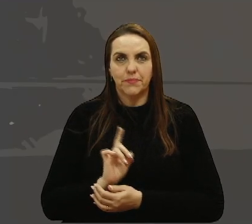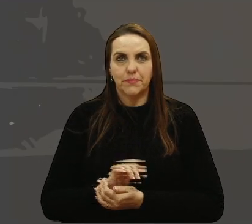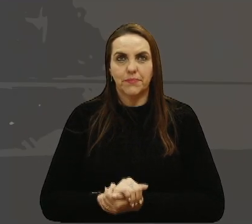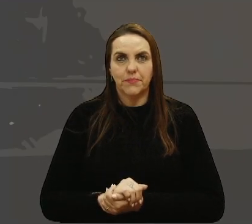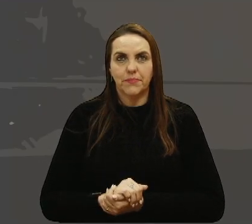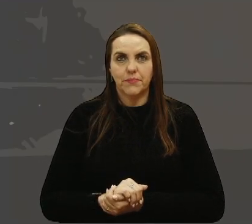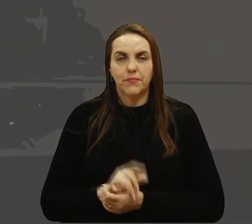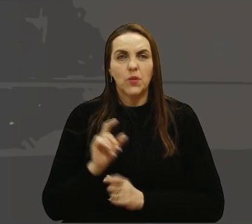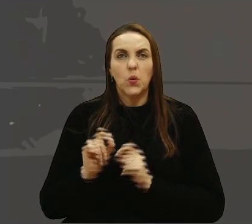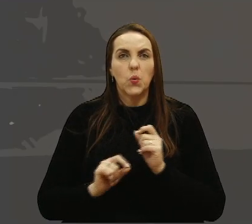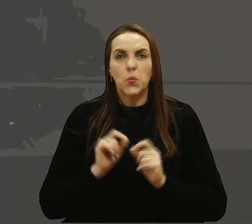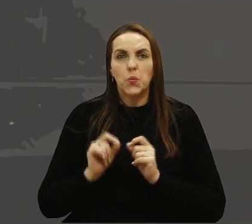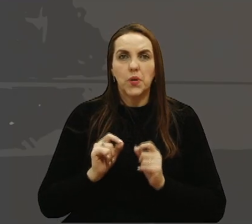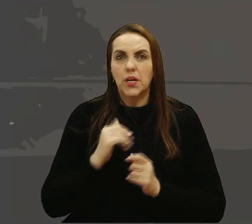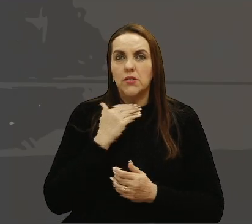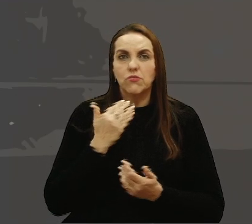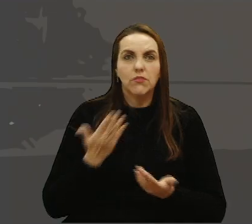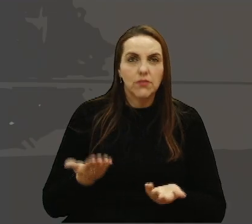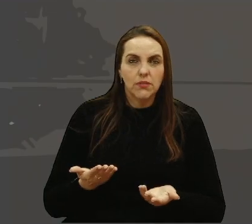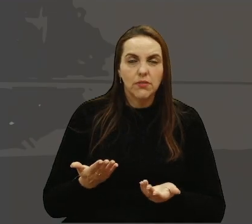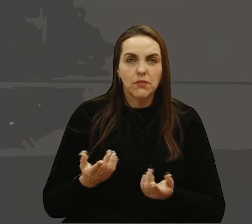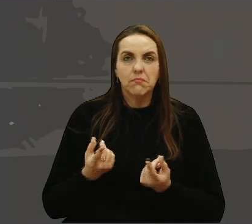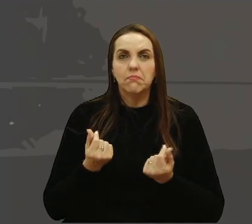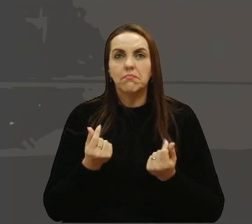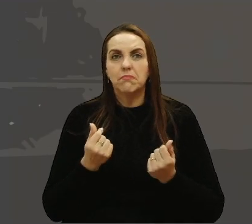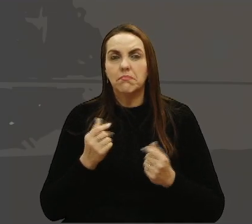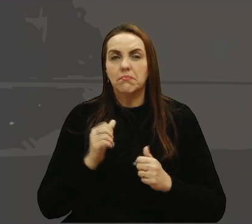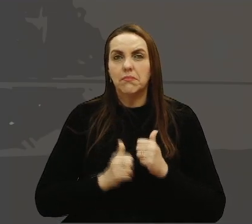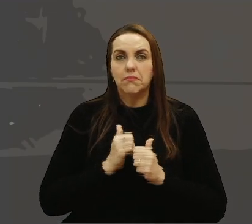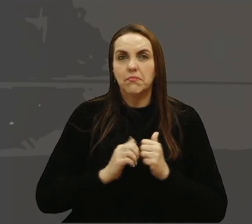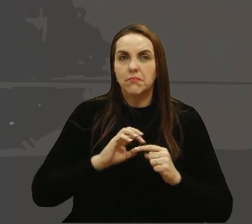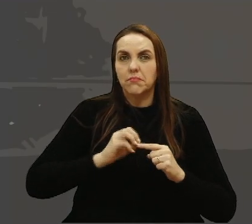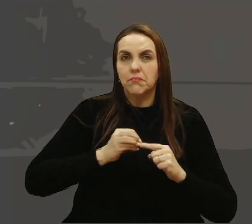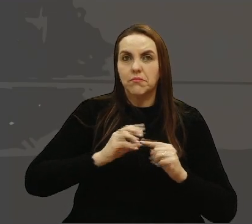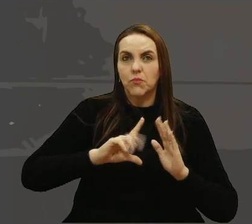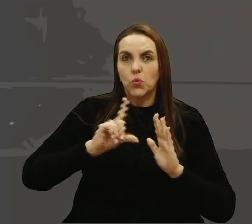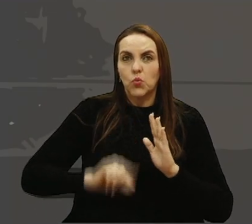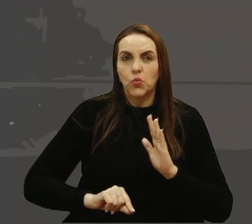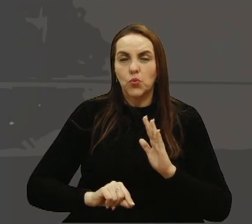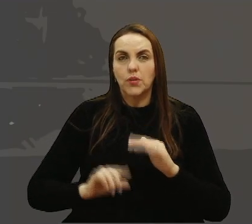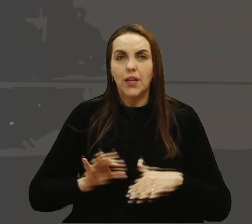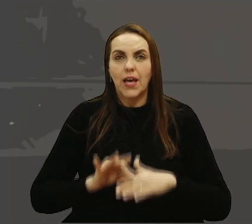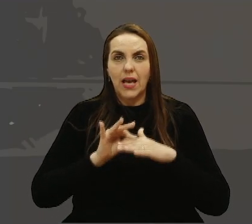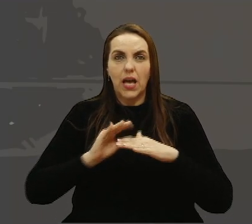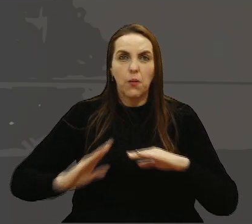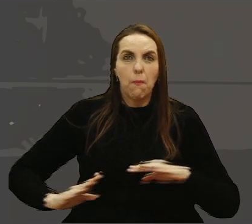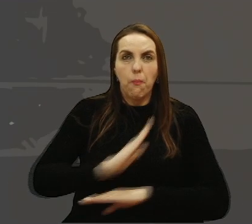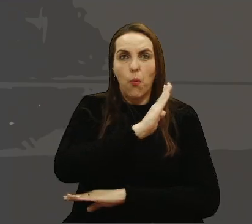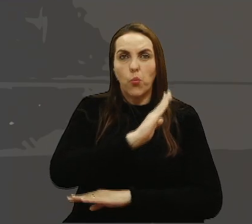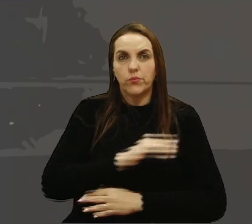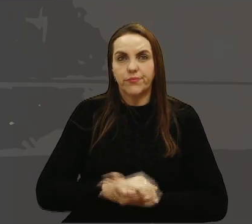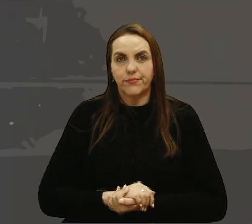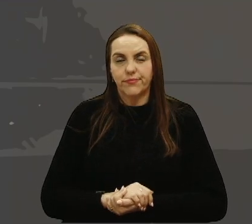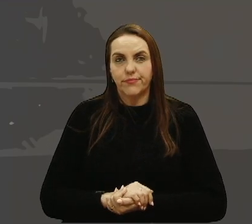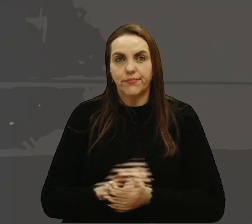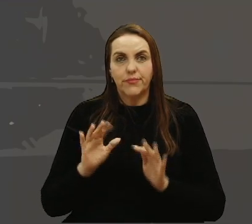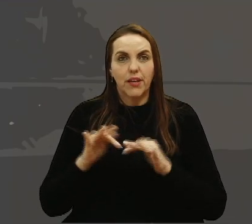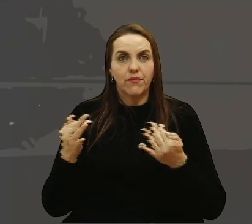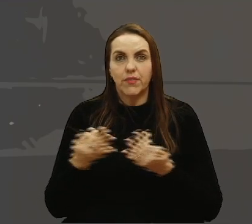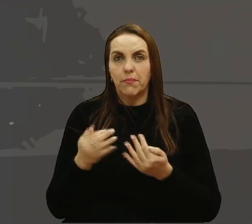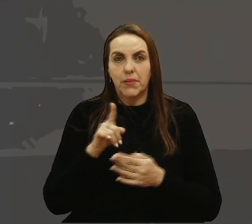E o que adianta o preço do arroz e do feijão reduzir se o preço da carne disparou, vereador? As famílias estão